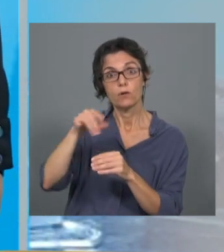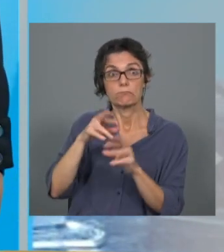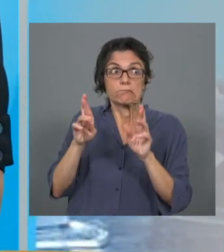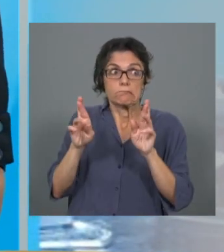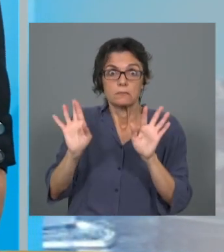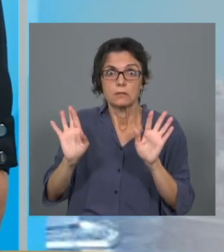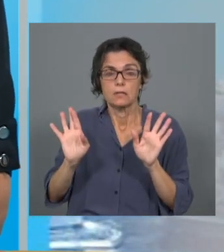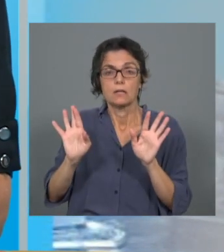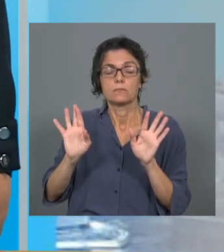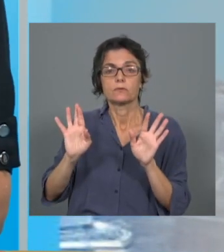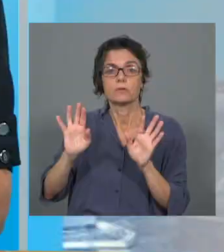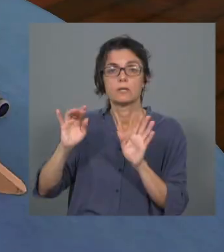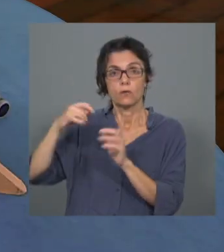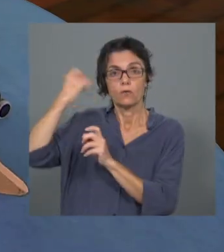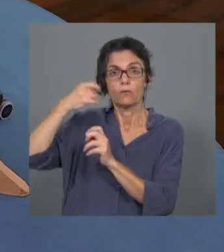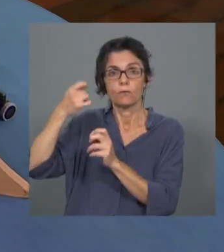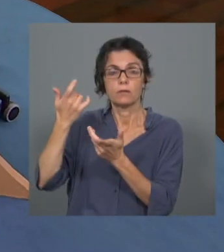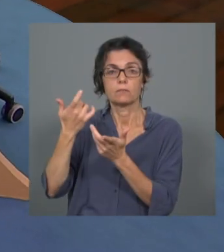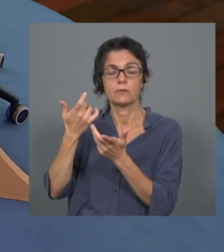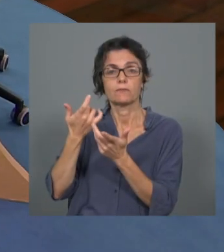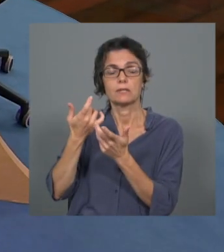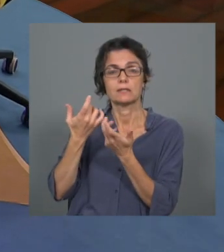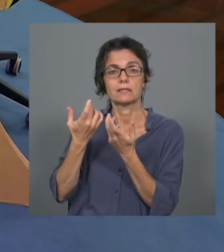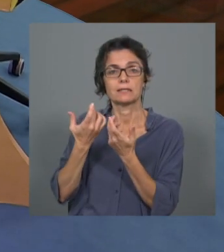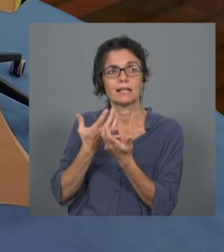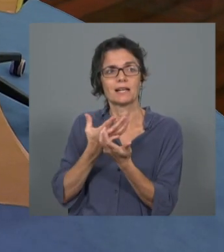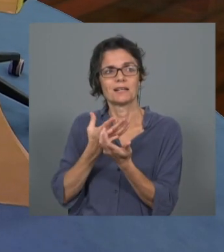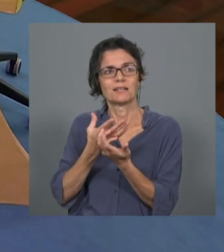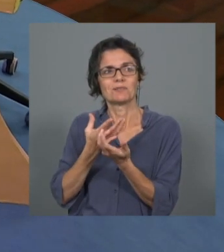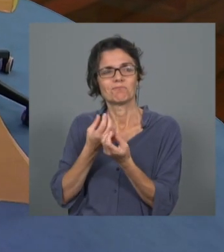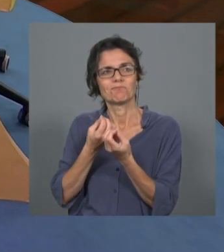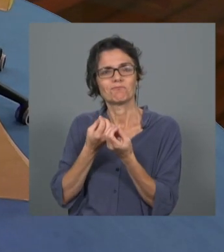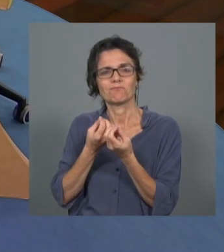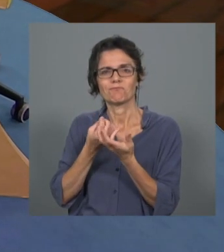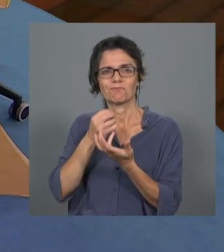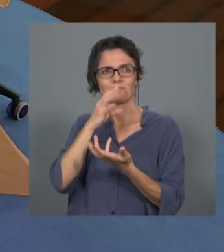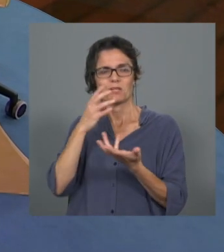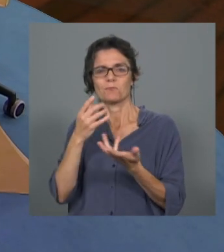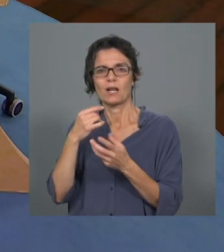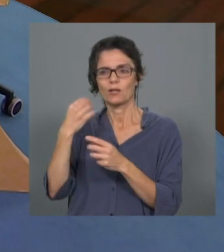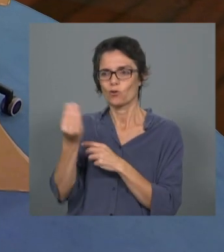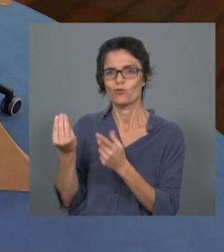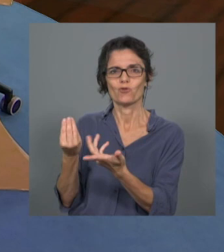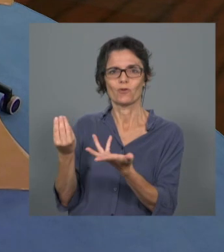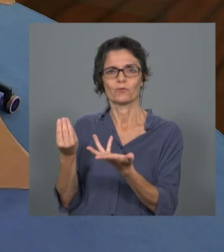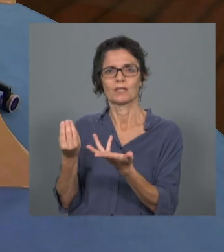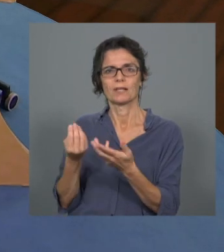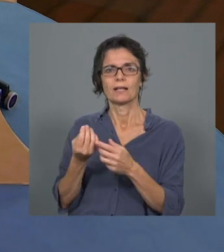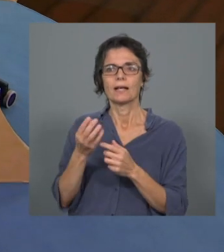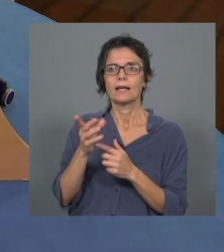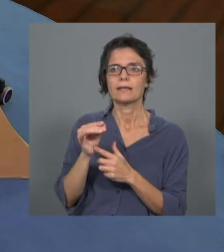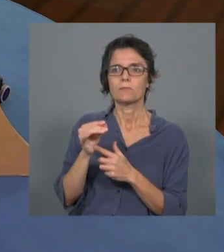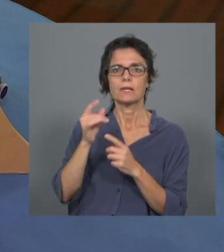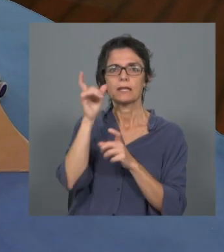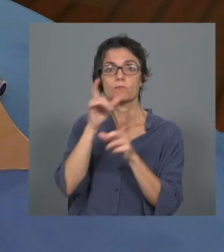possa chegar a esses jovens, ficam esclarecidos porque é que há tanto crente a ir a Fátima, e